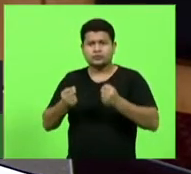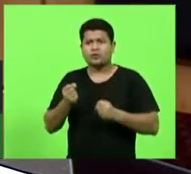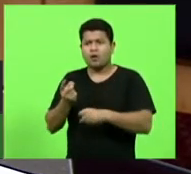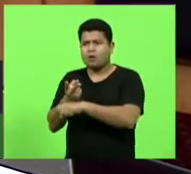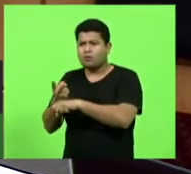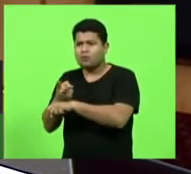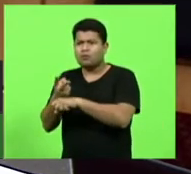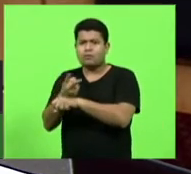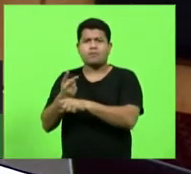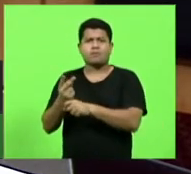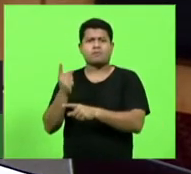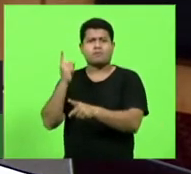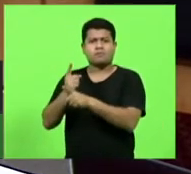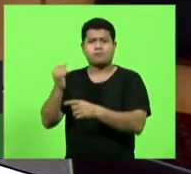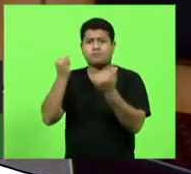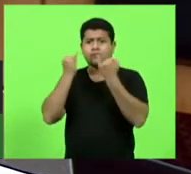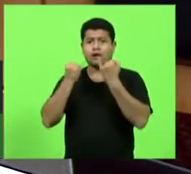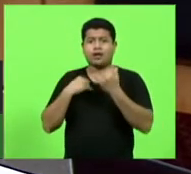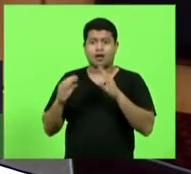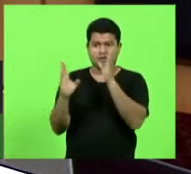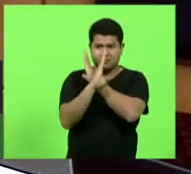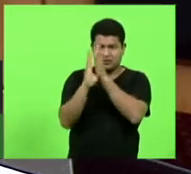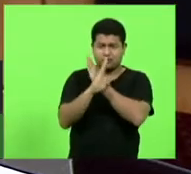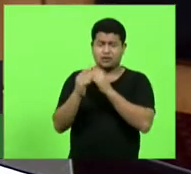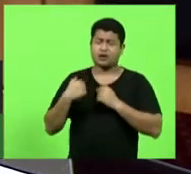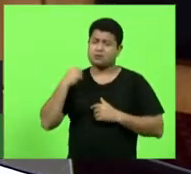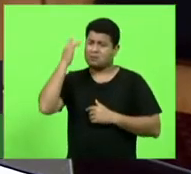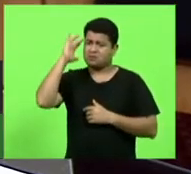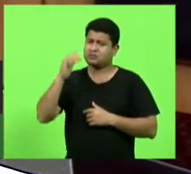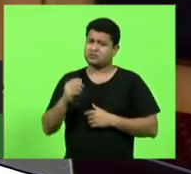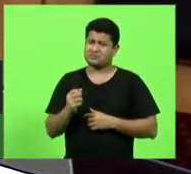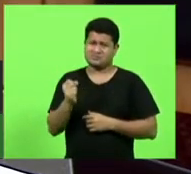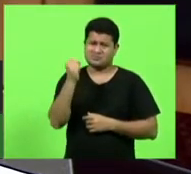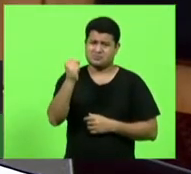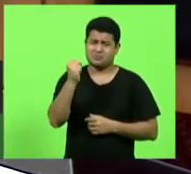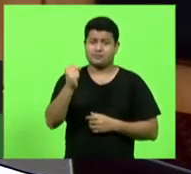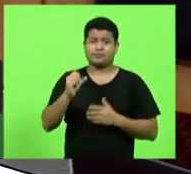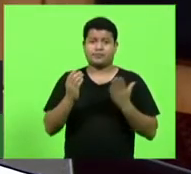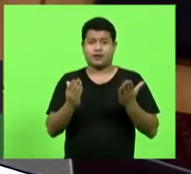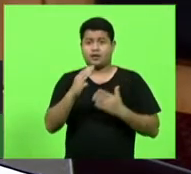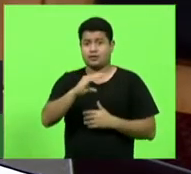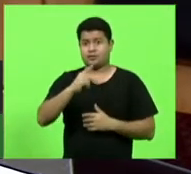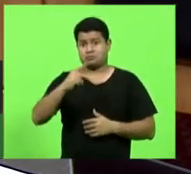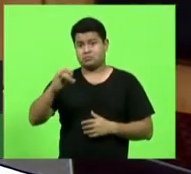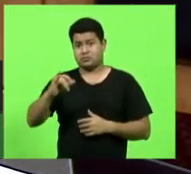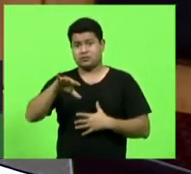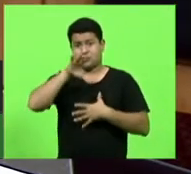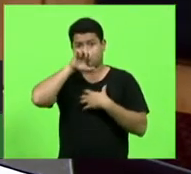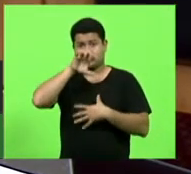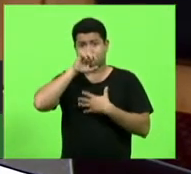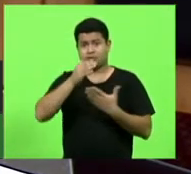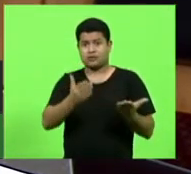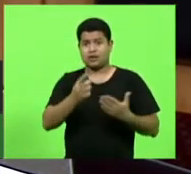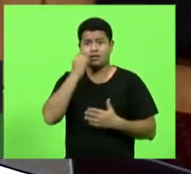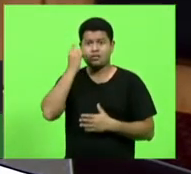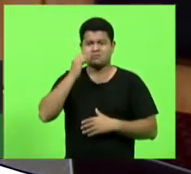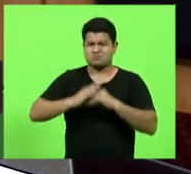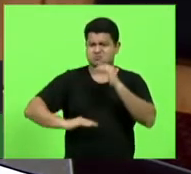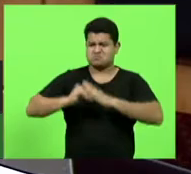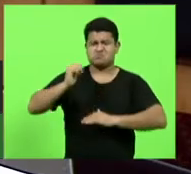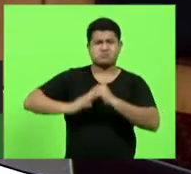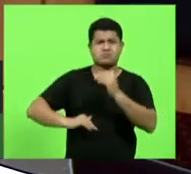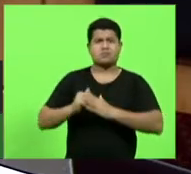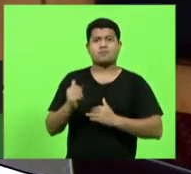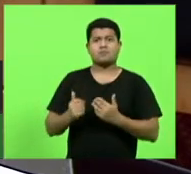acho uma palavra muito forte. Acredito que nem na CPI dos respiradores os deputados tinham tanta competência